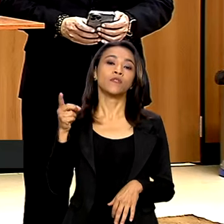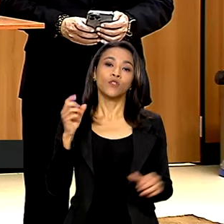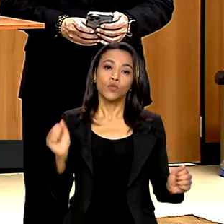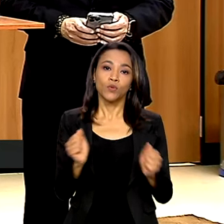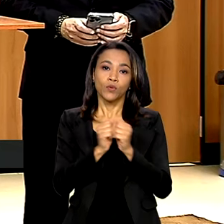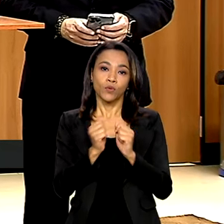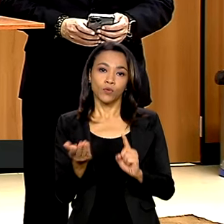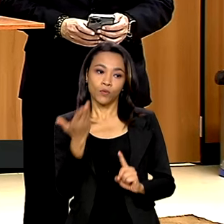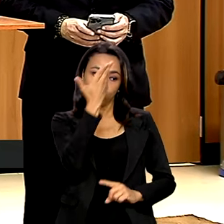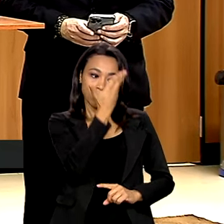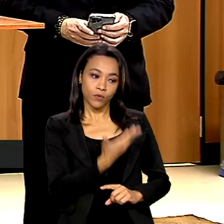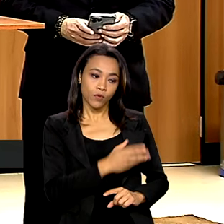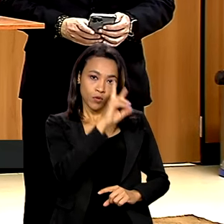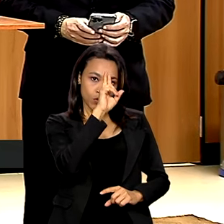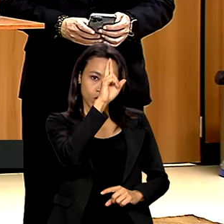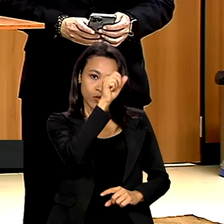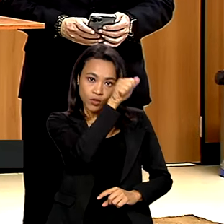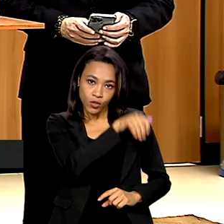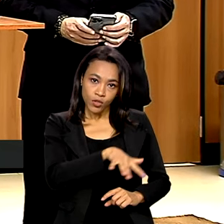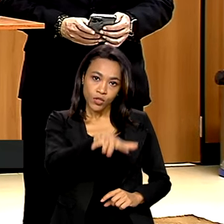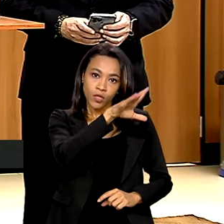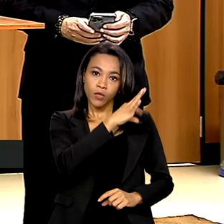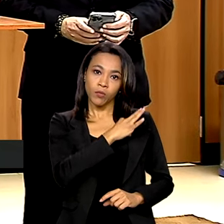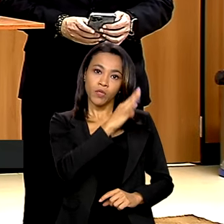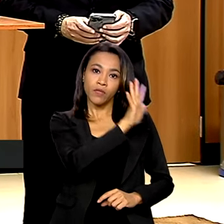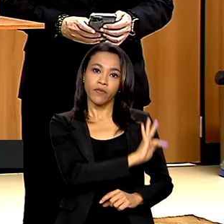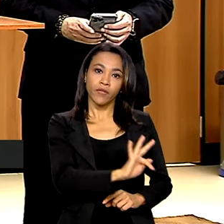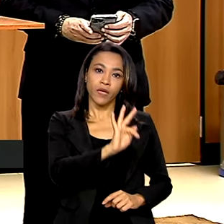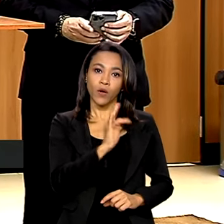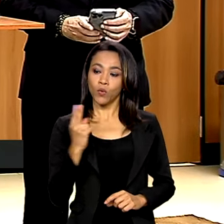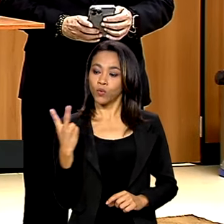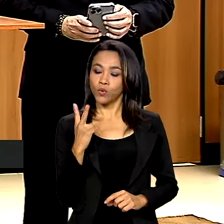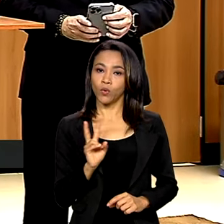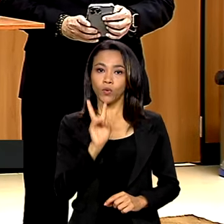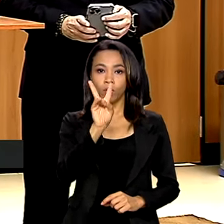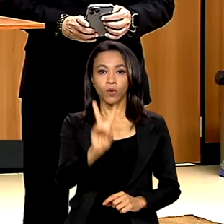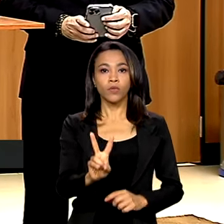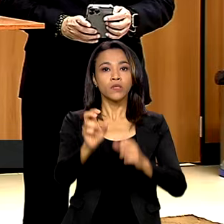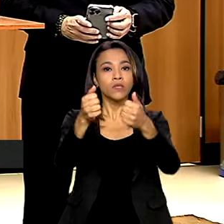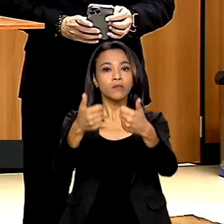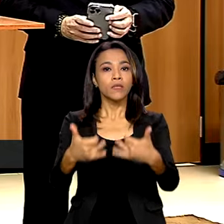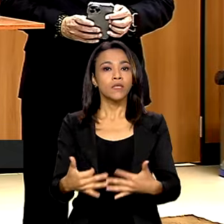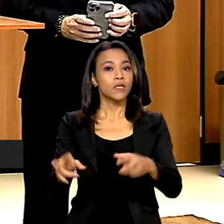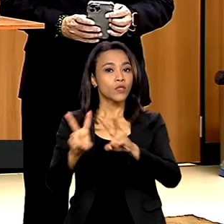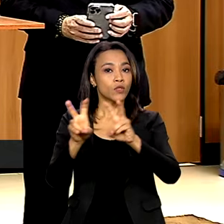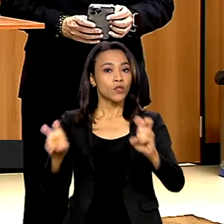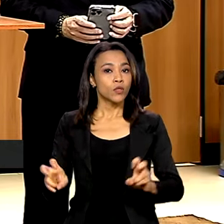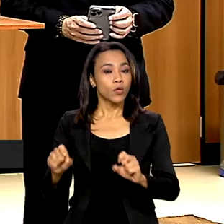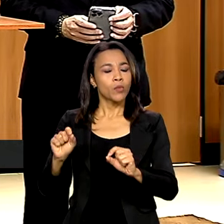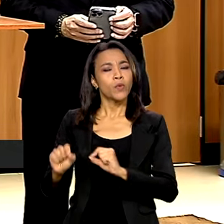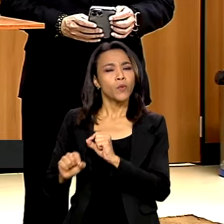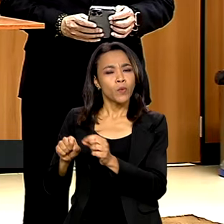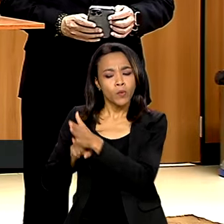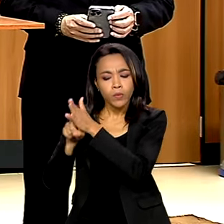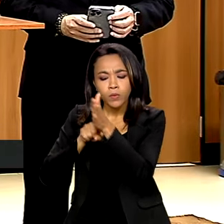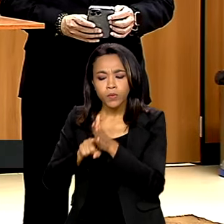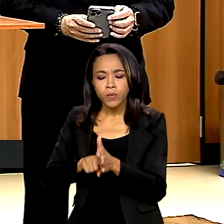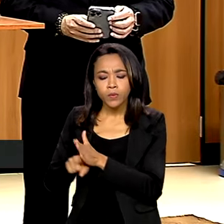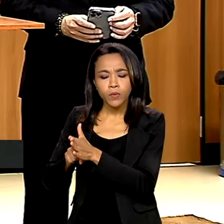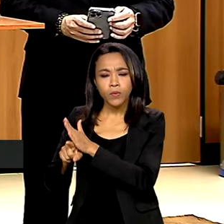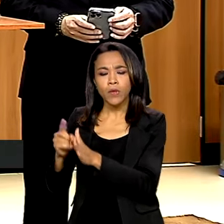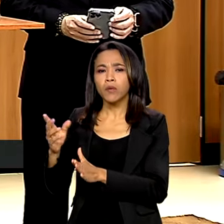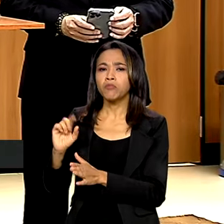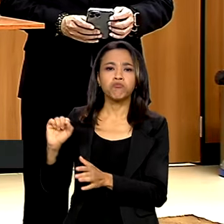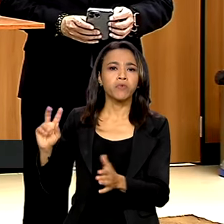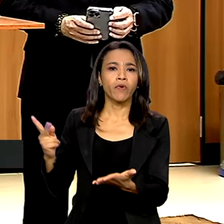com o diretor-geral da Polícia Federal, Andrei Rodrigues. Eles falam sobre o inquérito que investiga a morte da vereadora